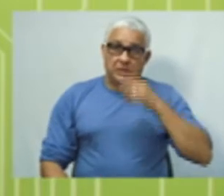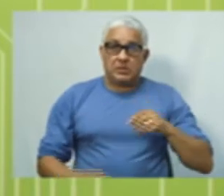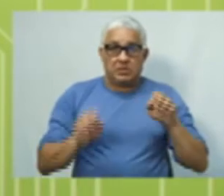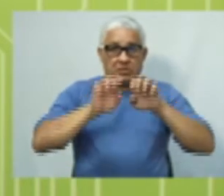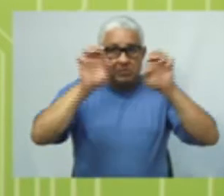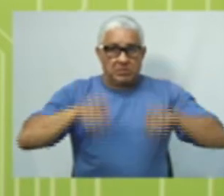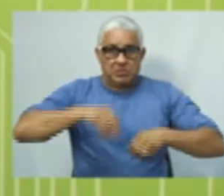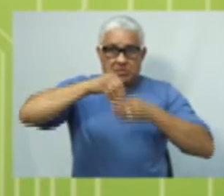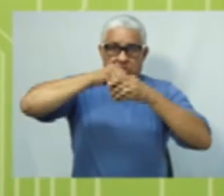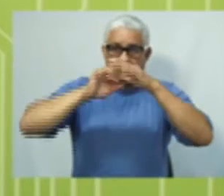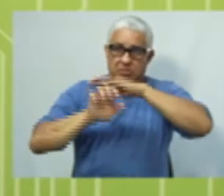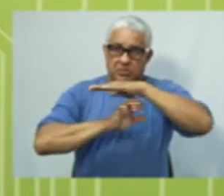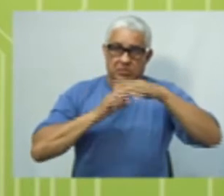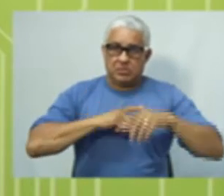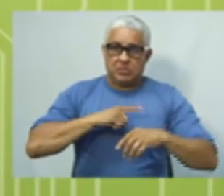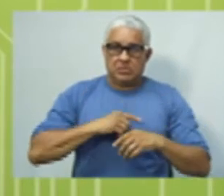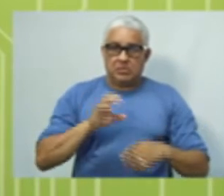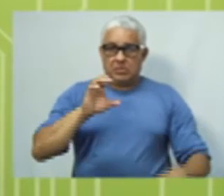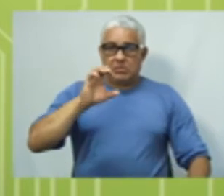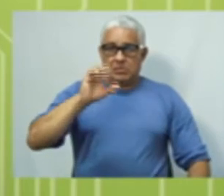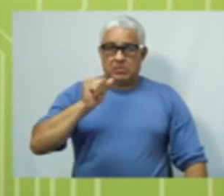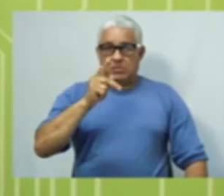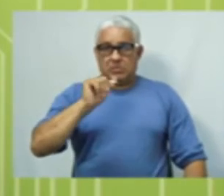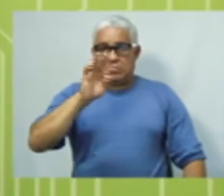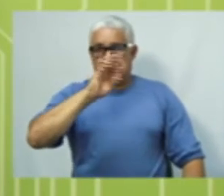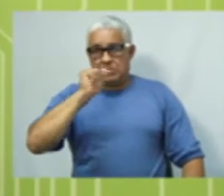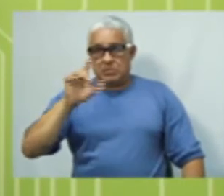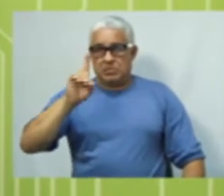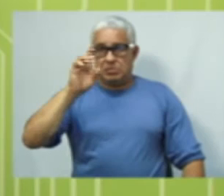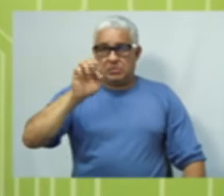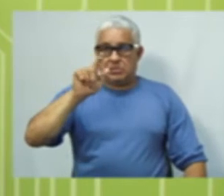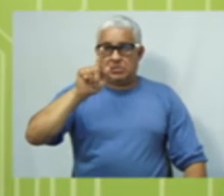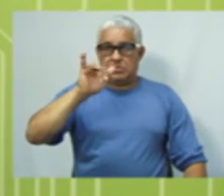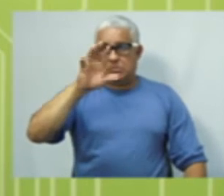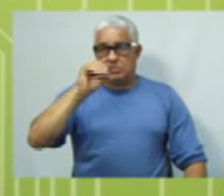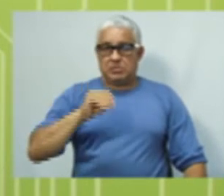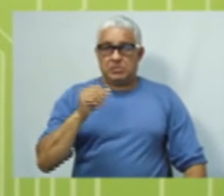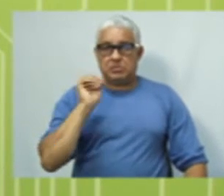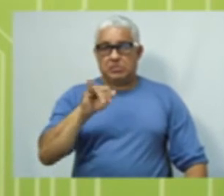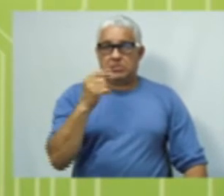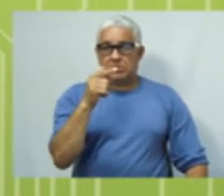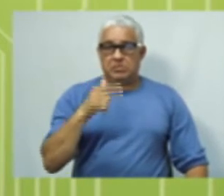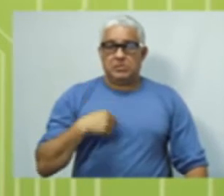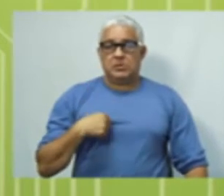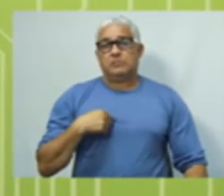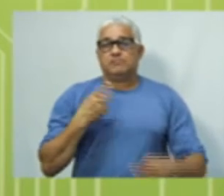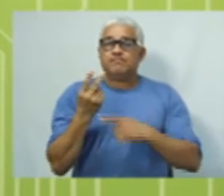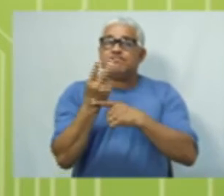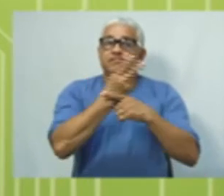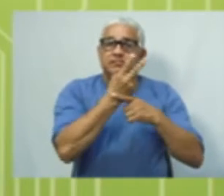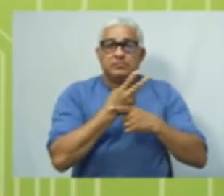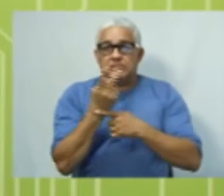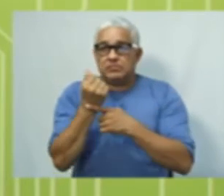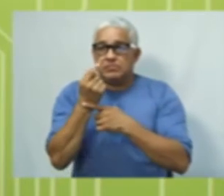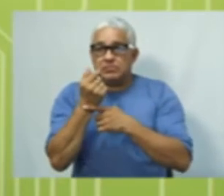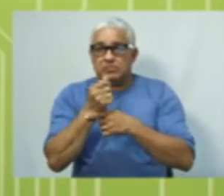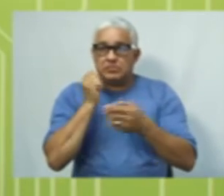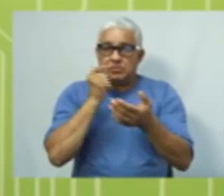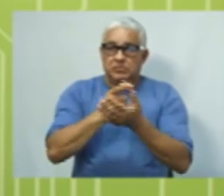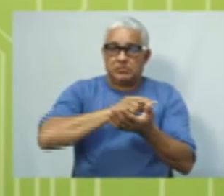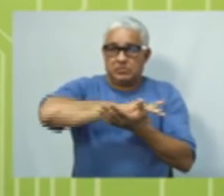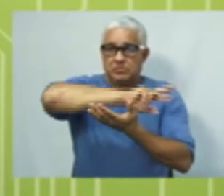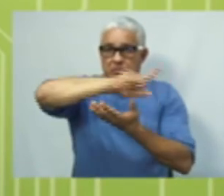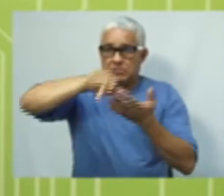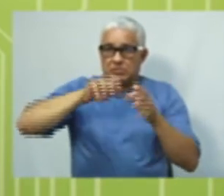minha empresa, eu tenho capital de giro, se eu não tenho, ali eu busquei financiamento para comprar máquina, enfim,